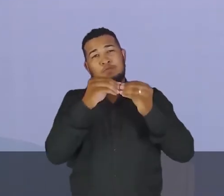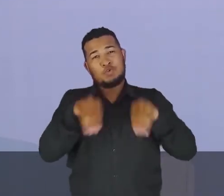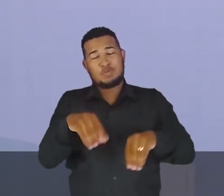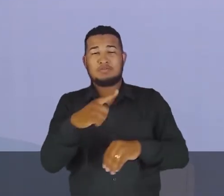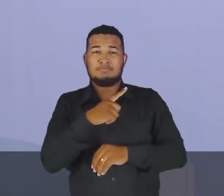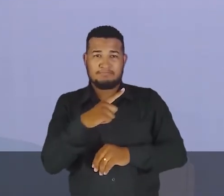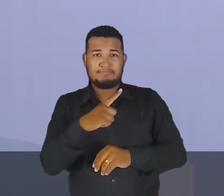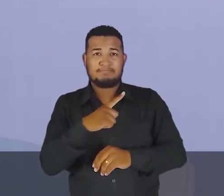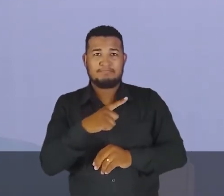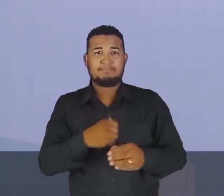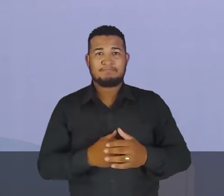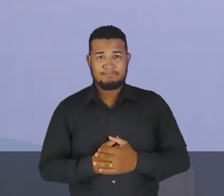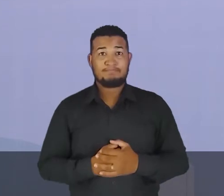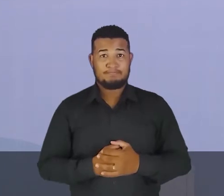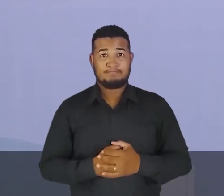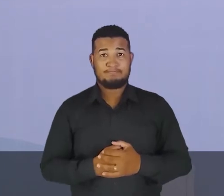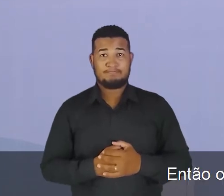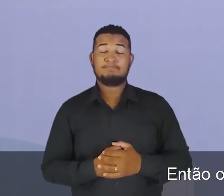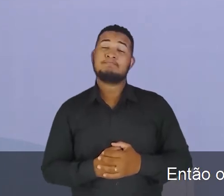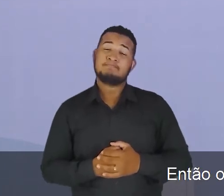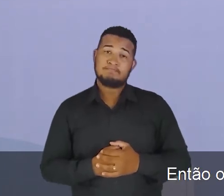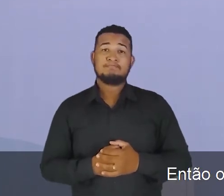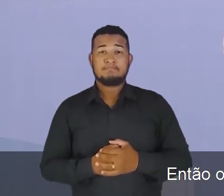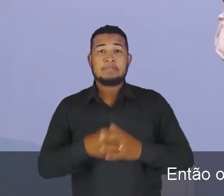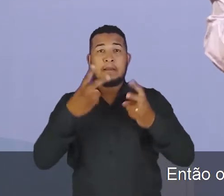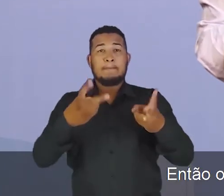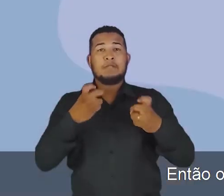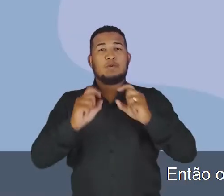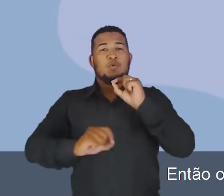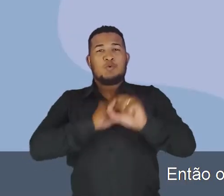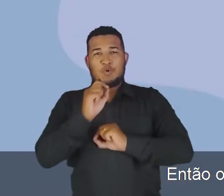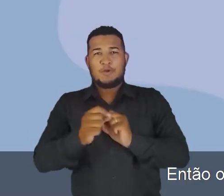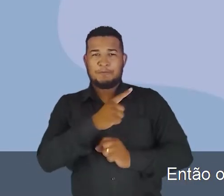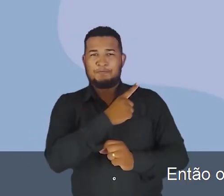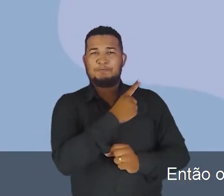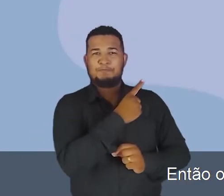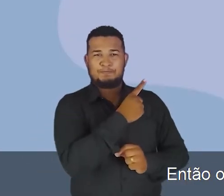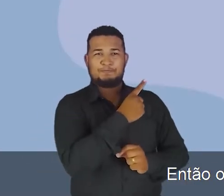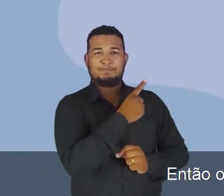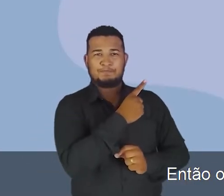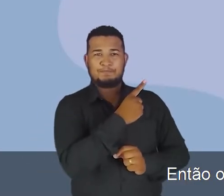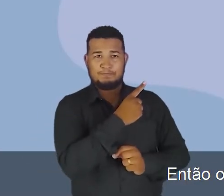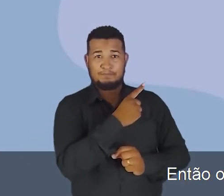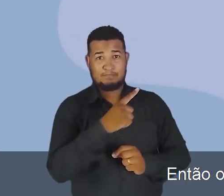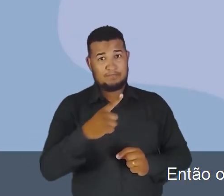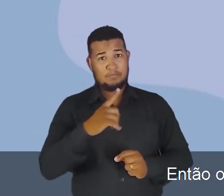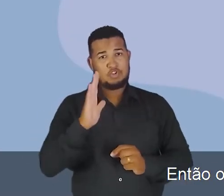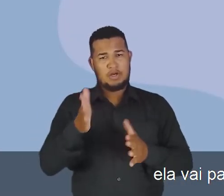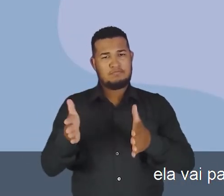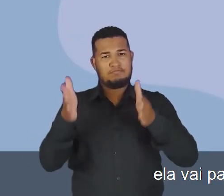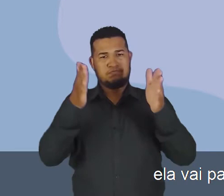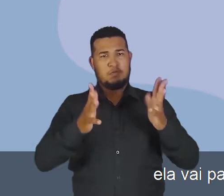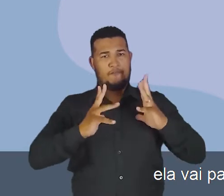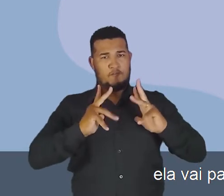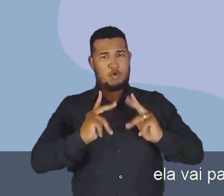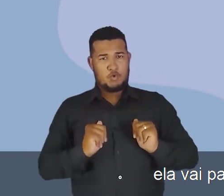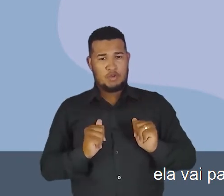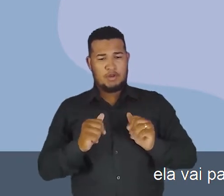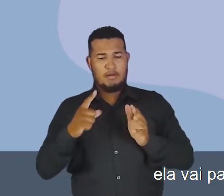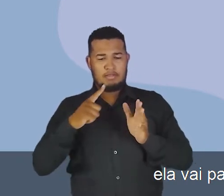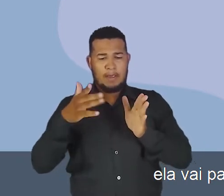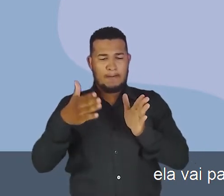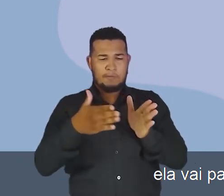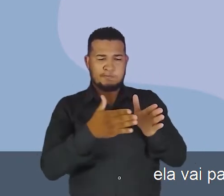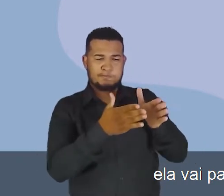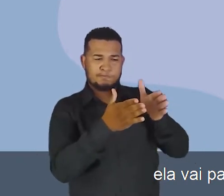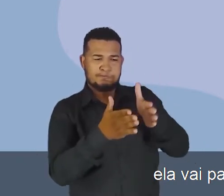ingere a água, certo? Então, observa na imagem aí, ó, depois que a água ela foi filtrada, ela vai passar por esse